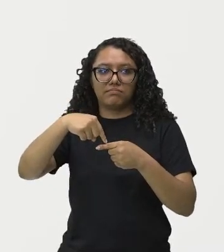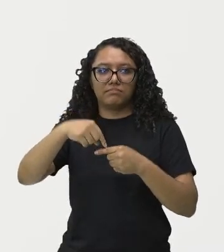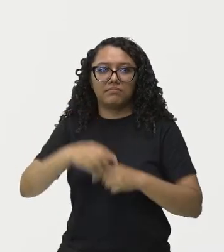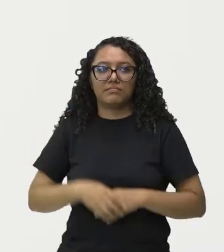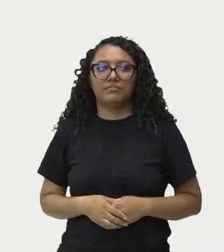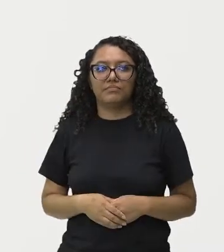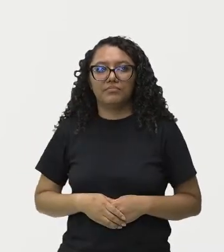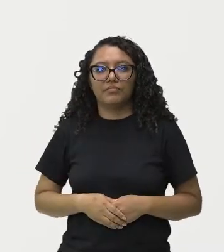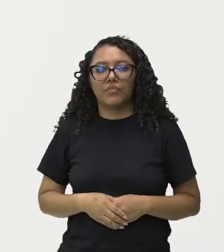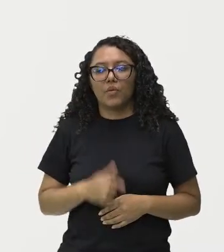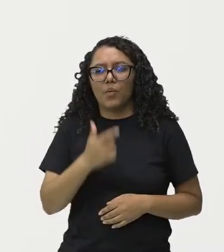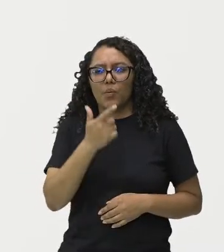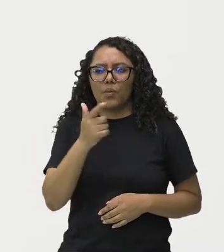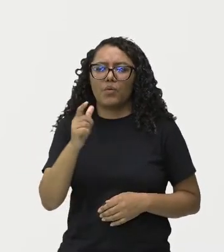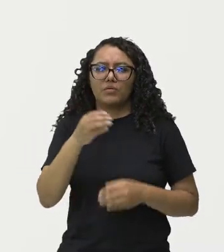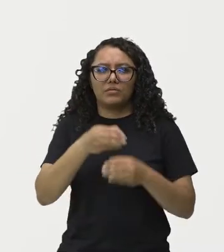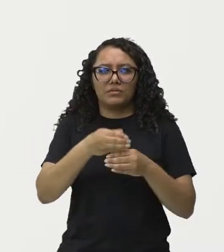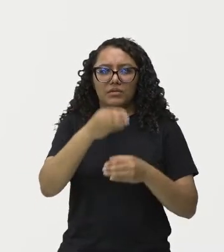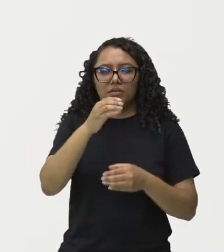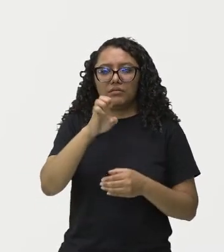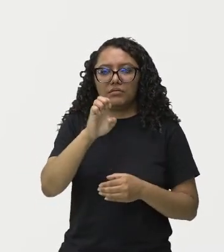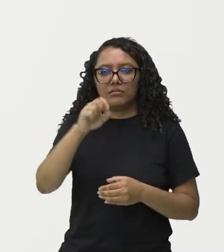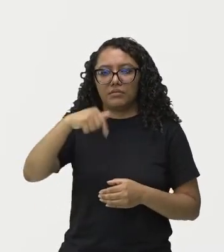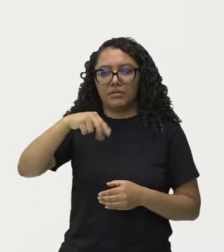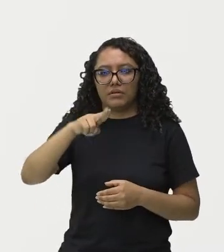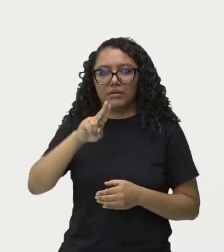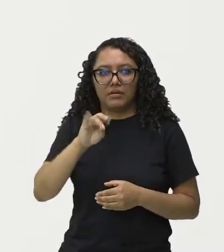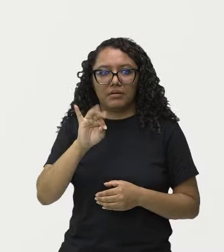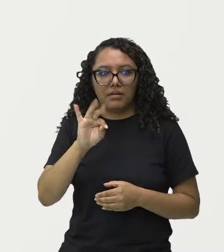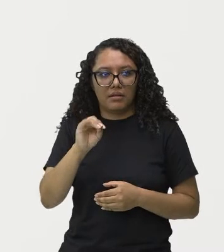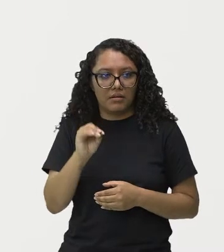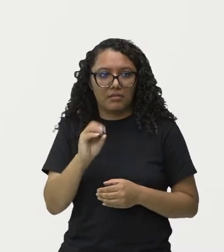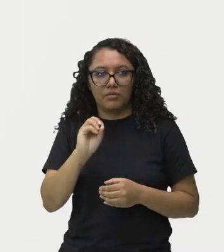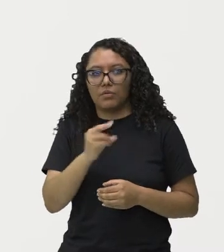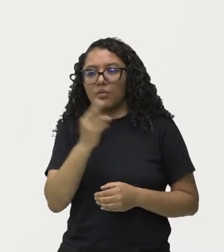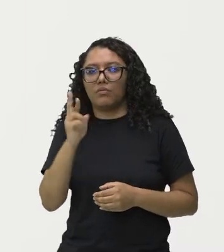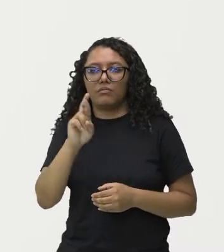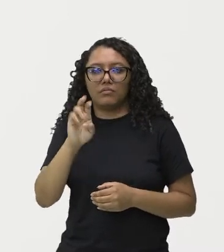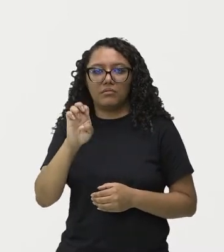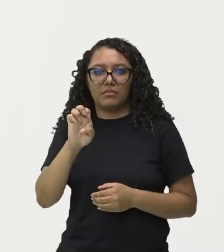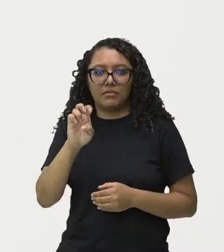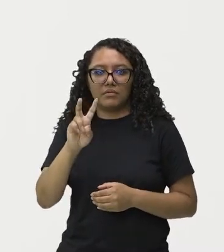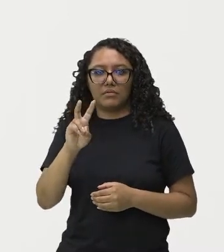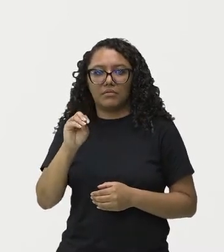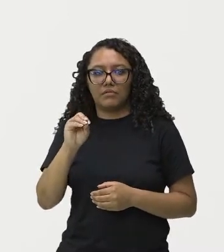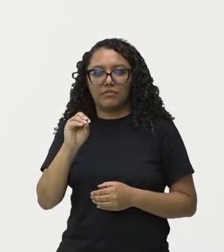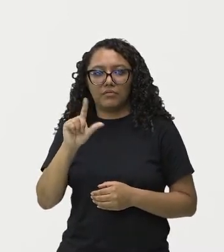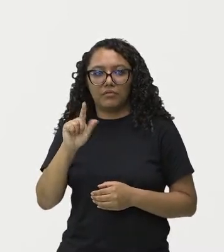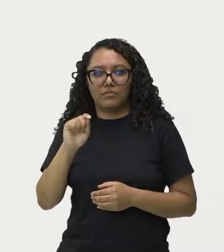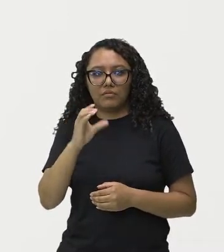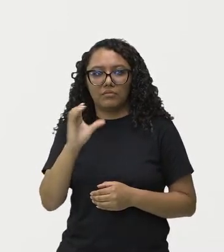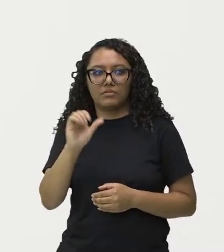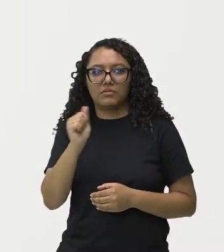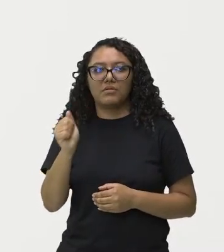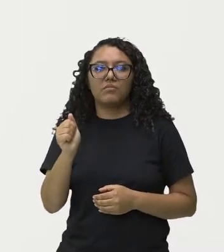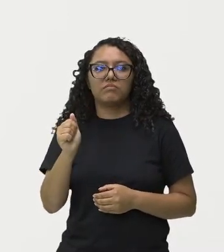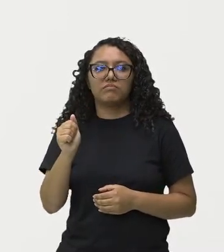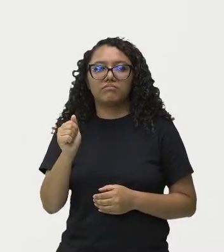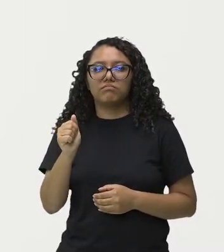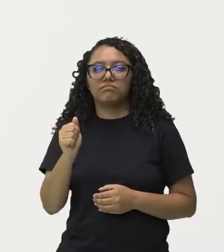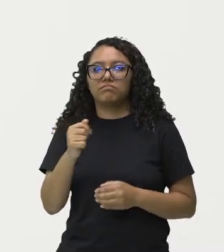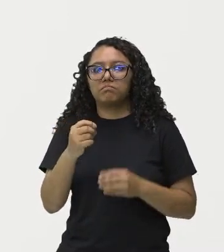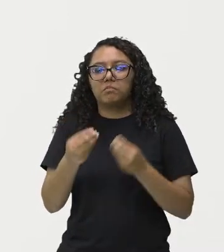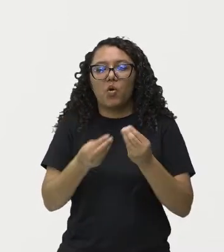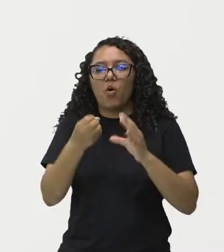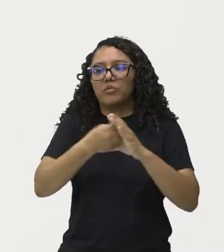chamado cilindro equilátero ou cilindro de revolução é caracterizado pela mesma medida